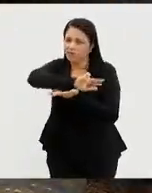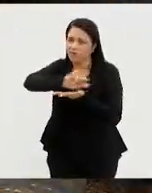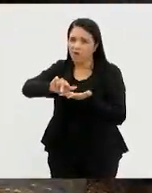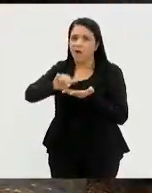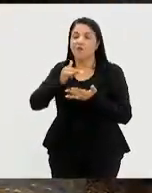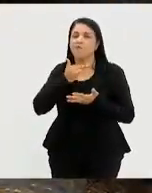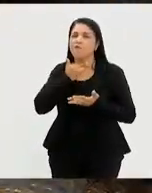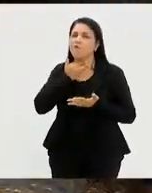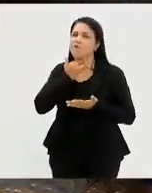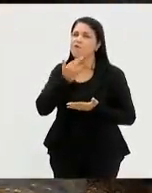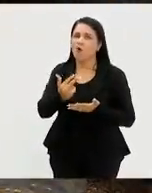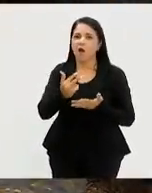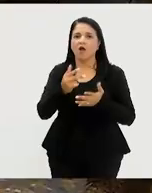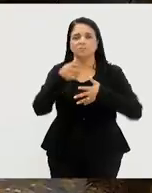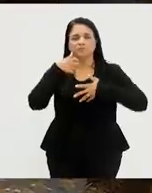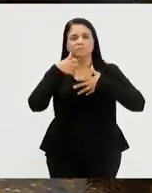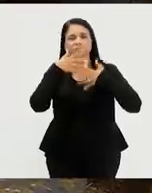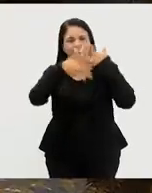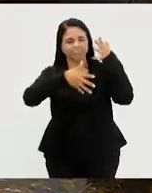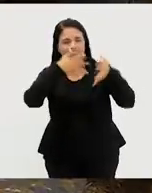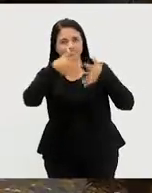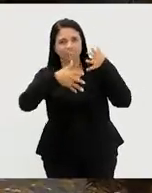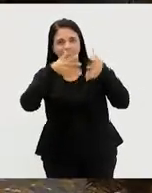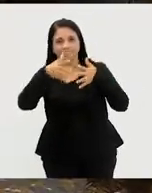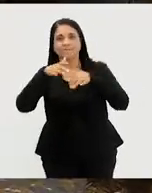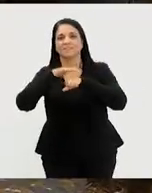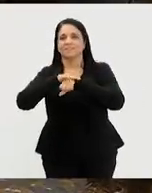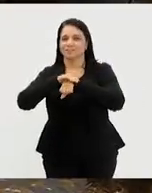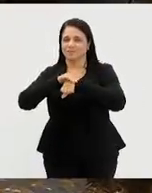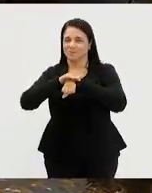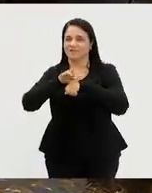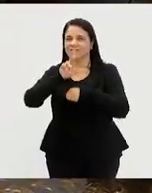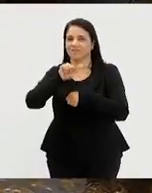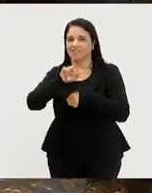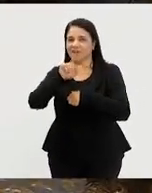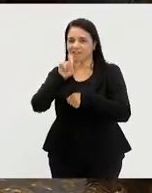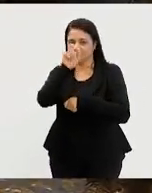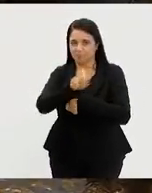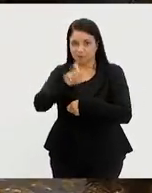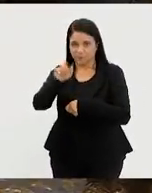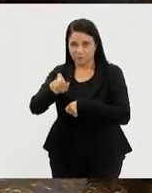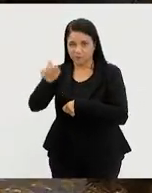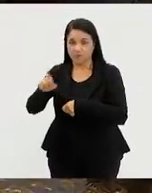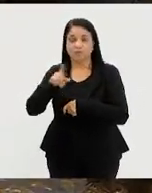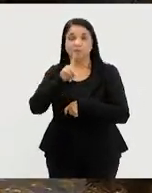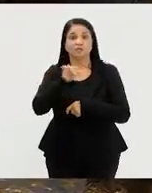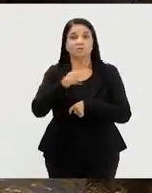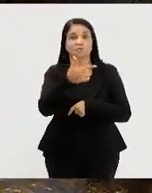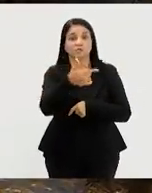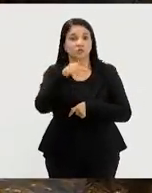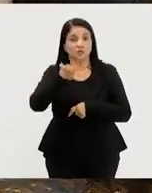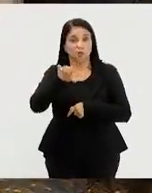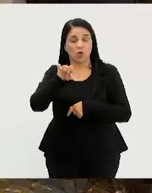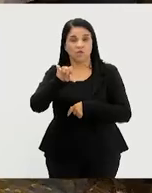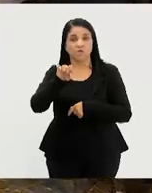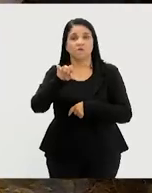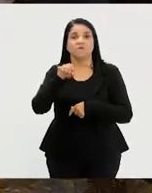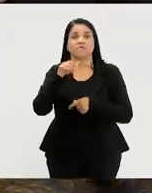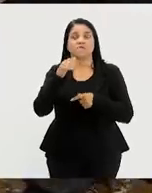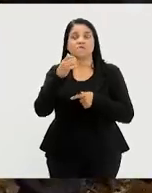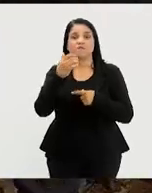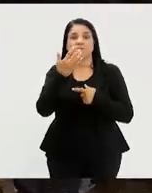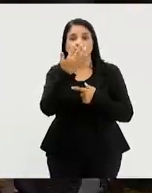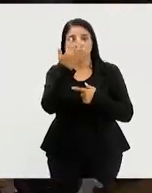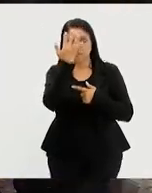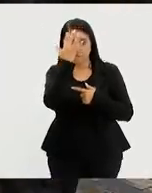vez aos raros e dia 29 de Fevereiro é o dia mundial de doenças raras